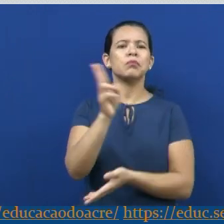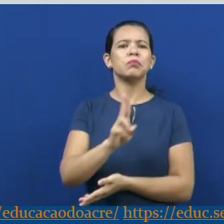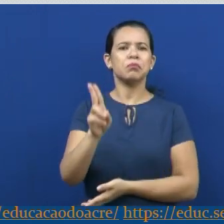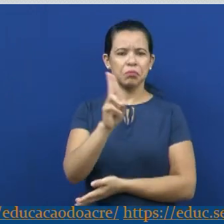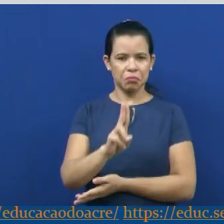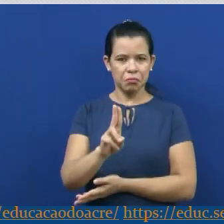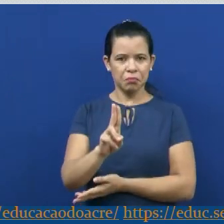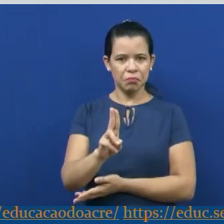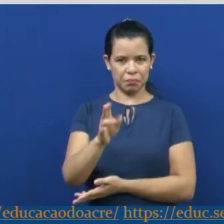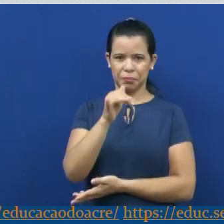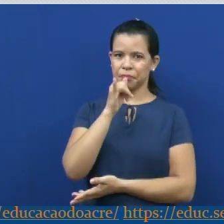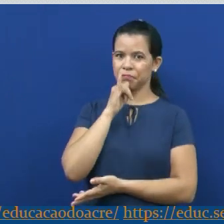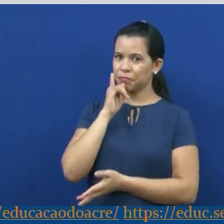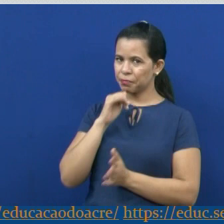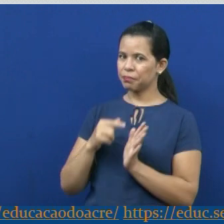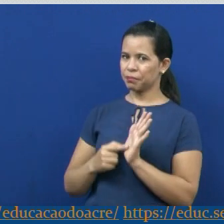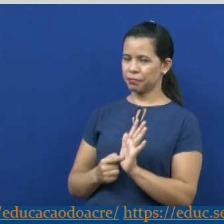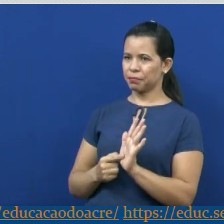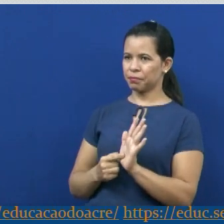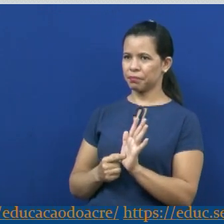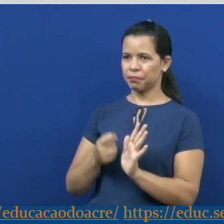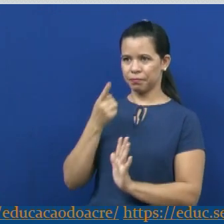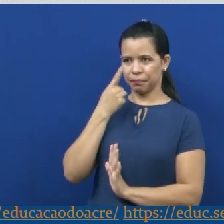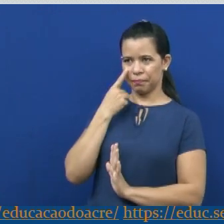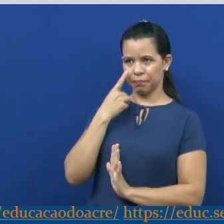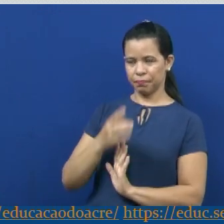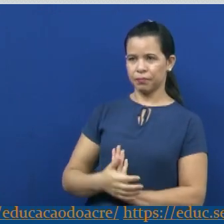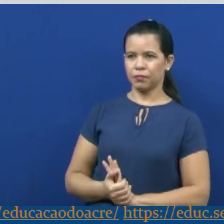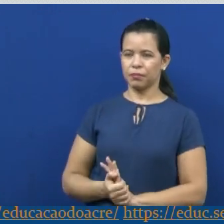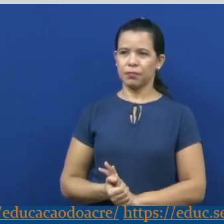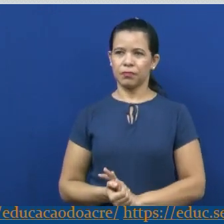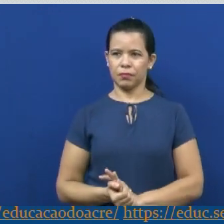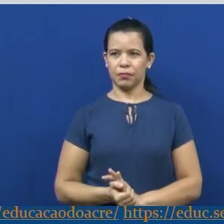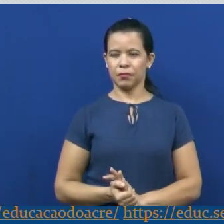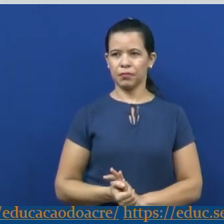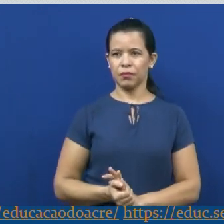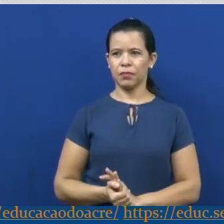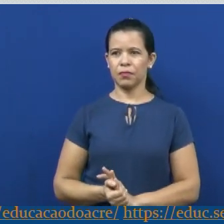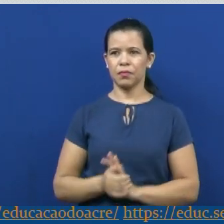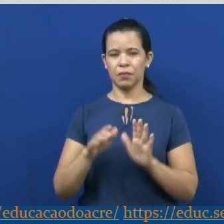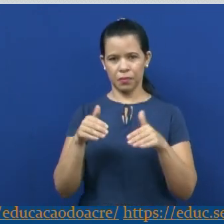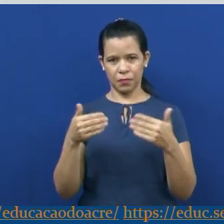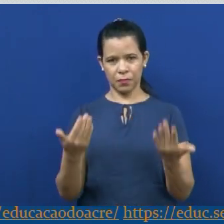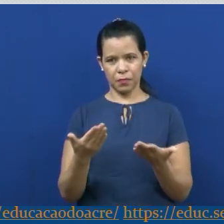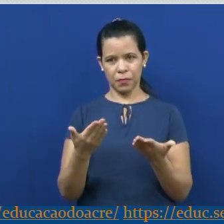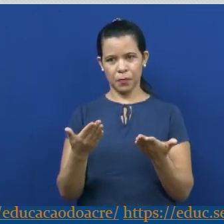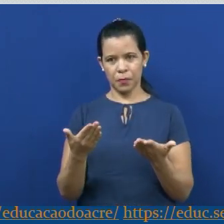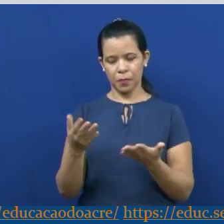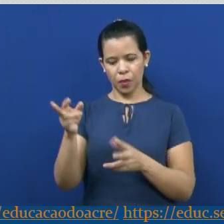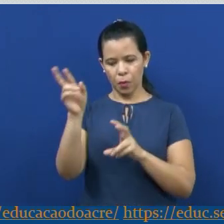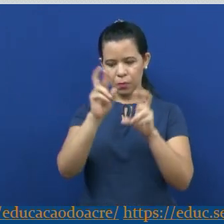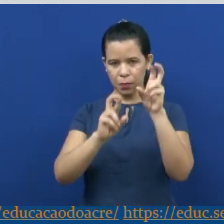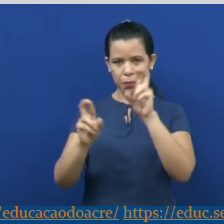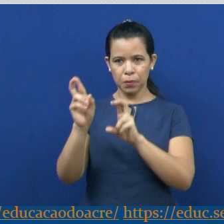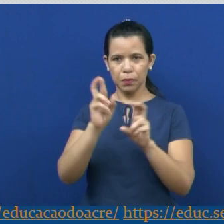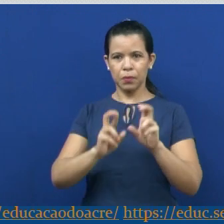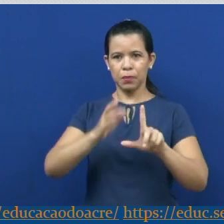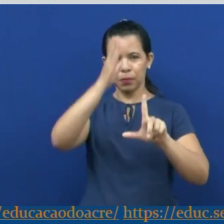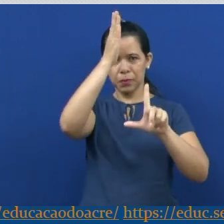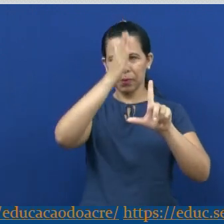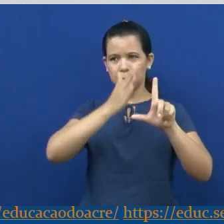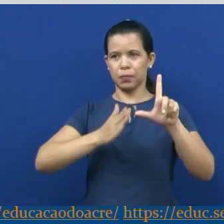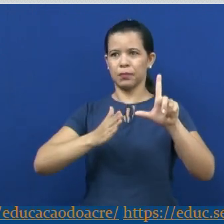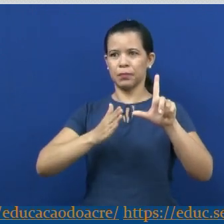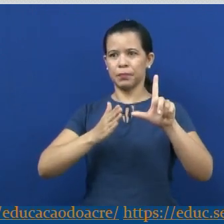ao próximo exemplo. Vejam comigo na tela. Então, observe o exemplo do gráfico cartesiano